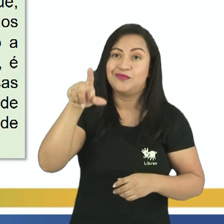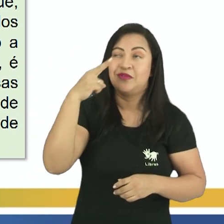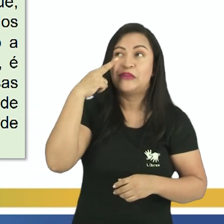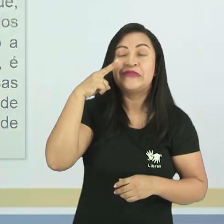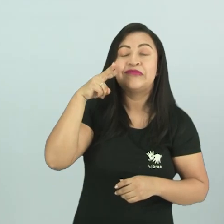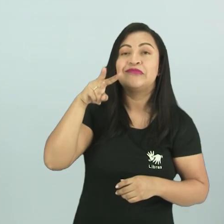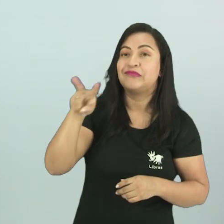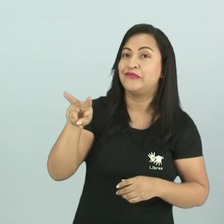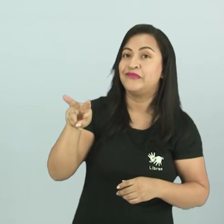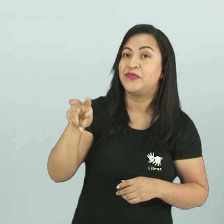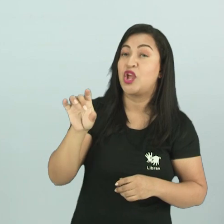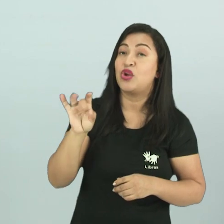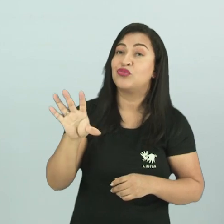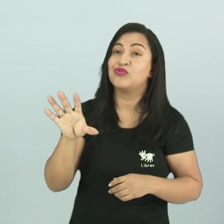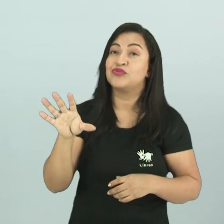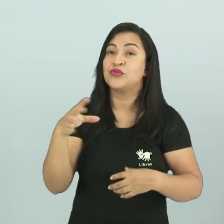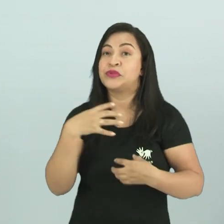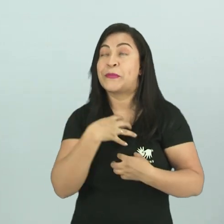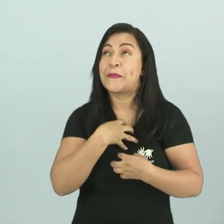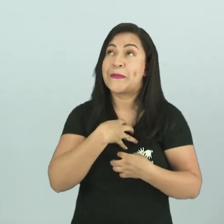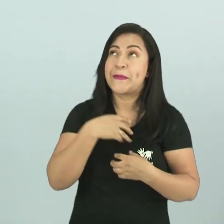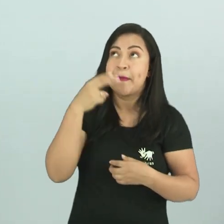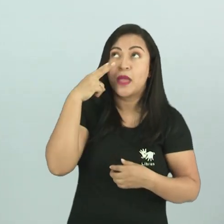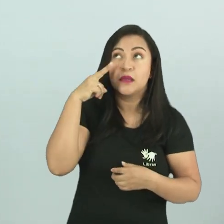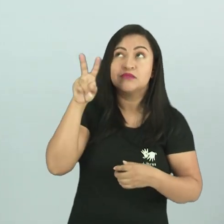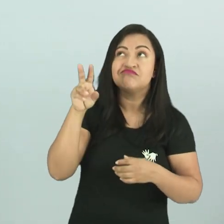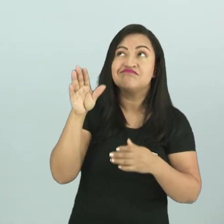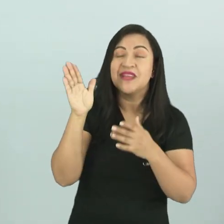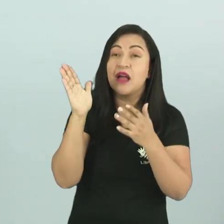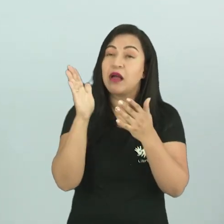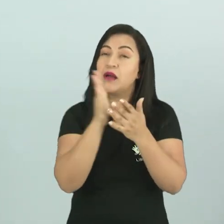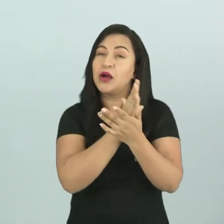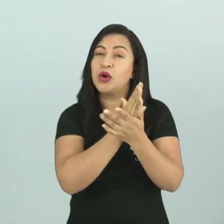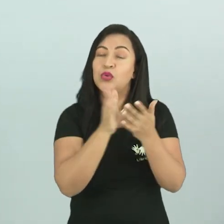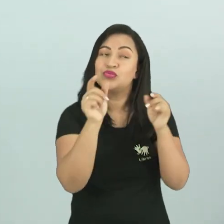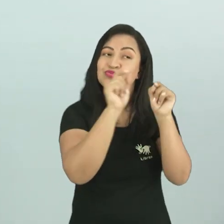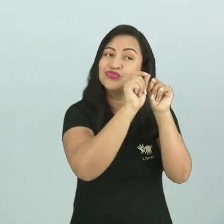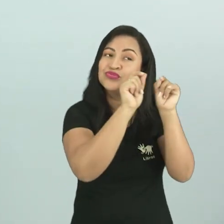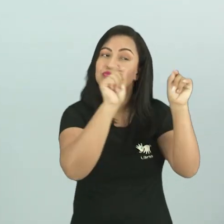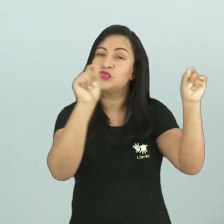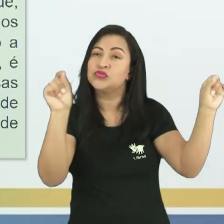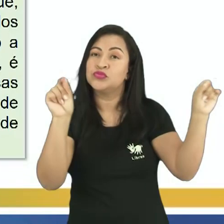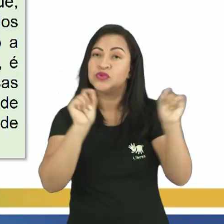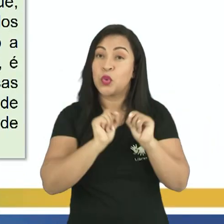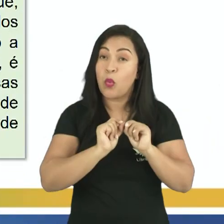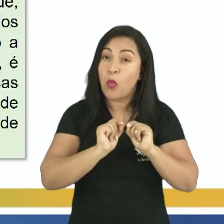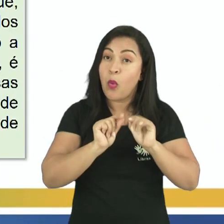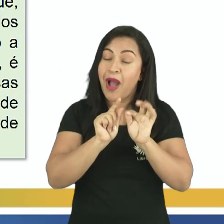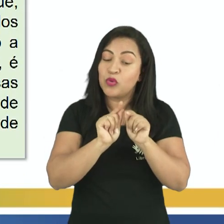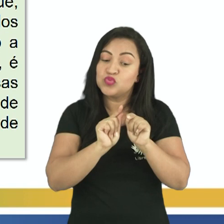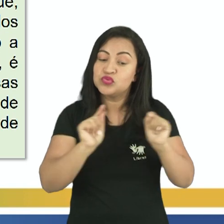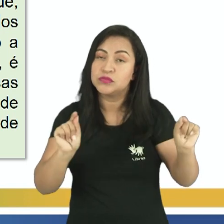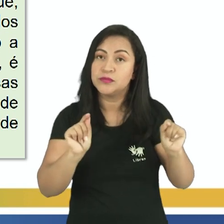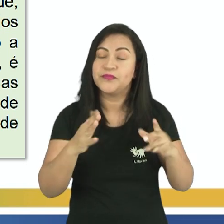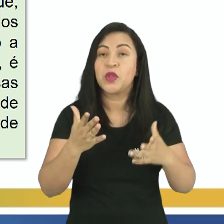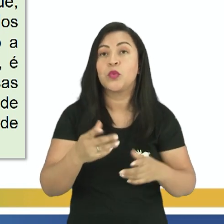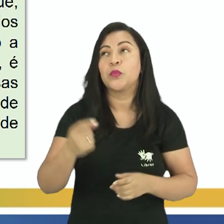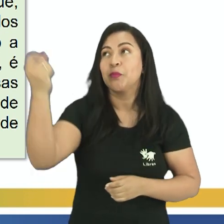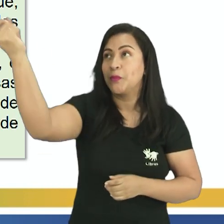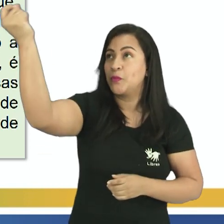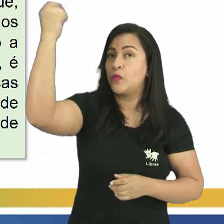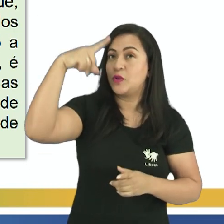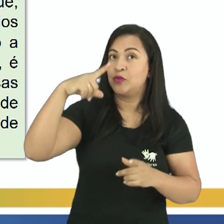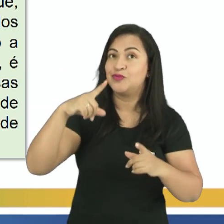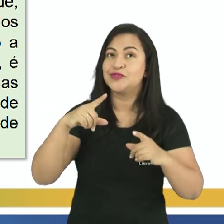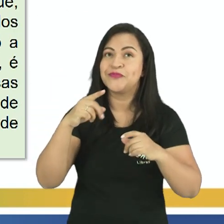só consegue perceber alguns comprimentos, tá? Quando a luz ela incide sobre um